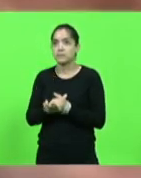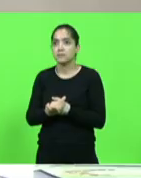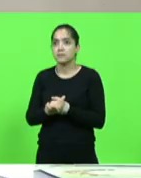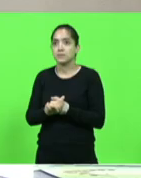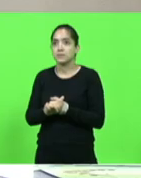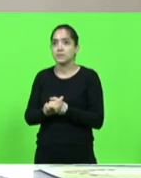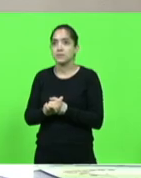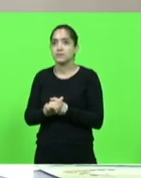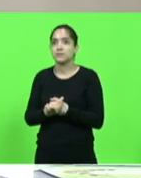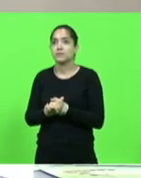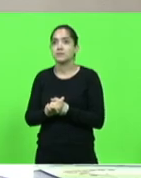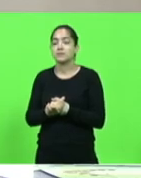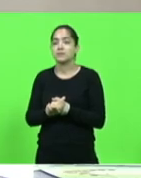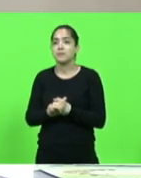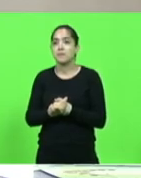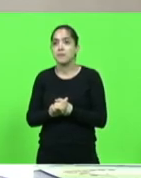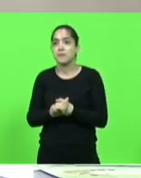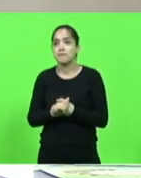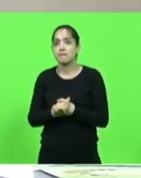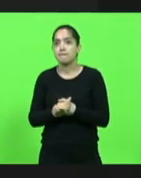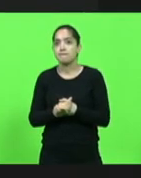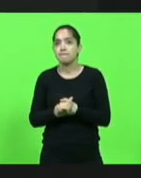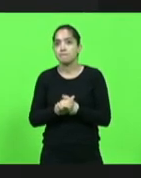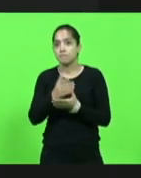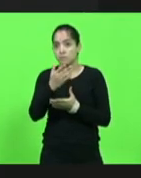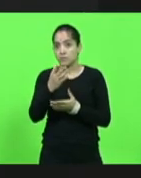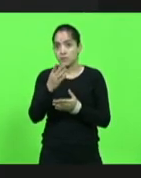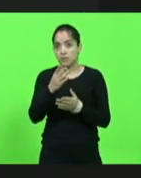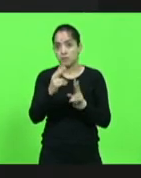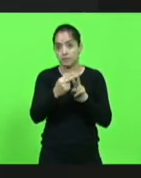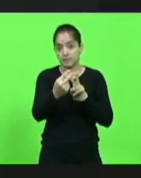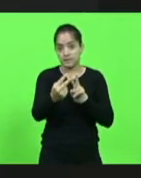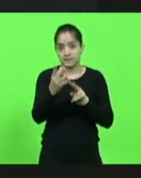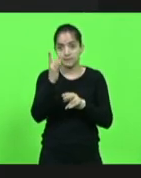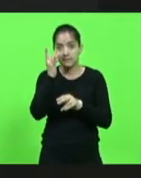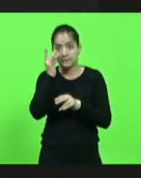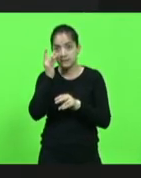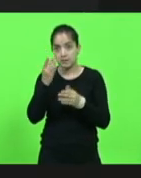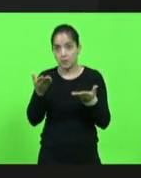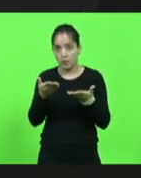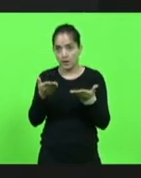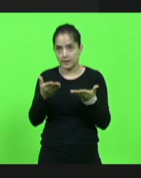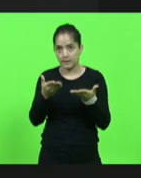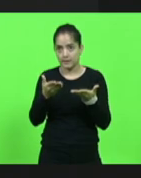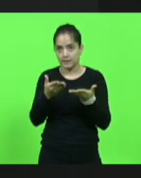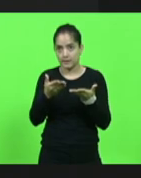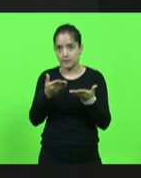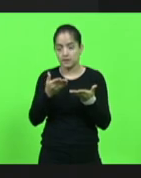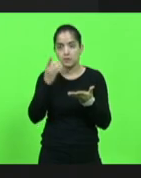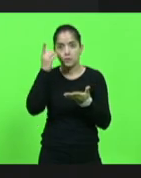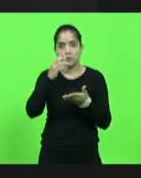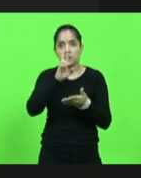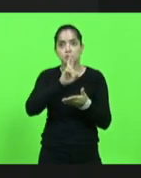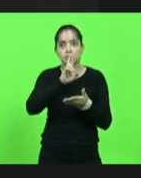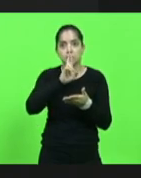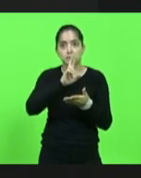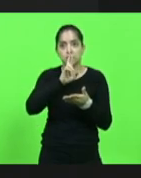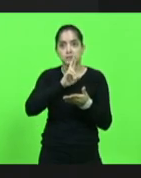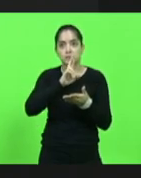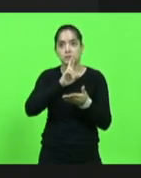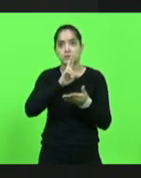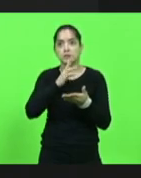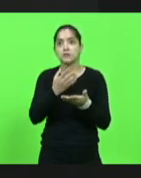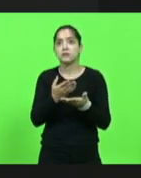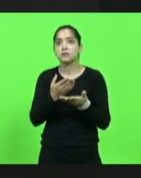Vai lá, deputado Kennedy. Questão do presencial... Eu aqui tenho o deputado Rodrigo Minotto numa câmera presencial e ele